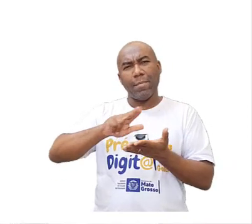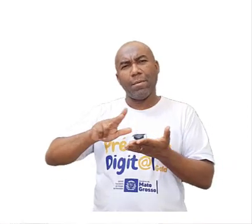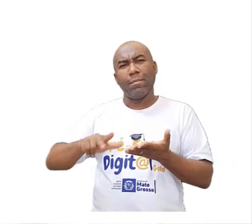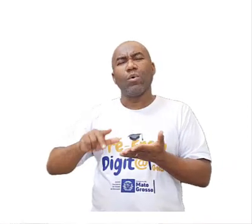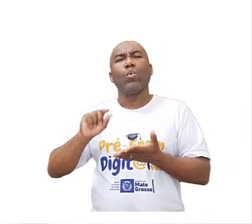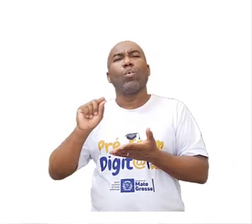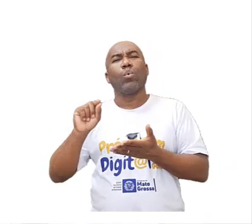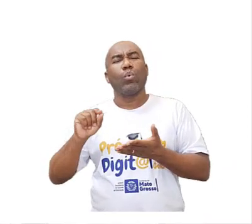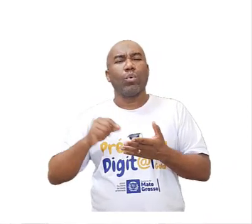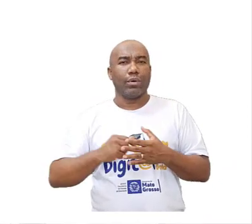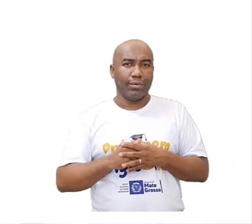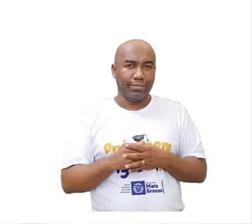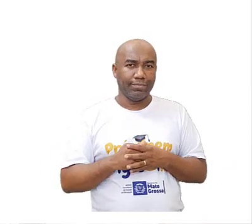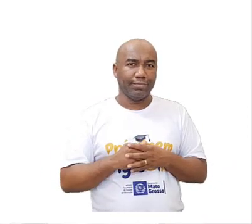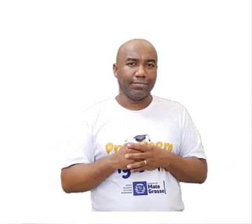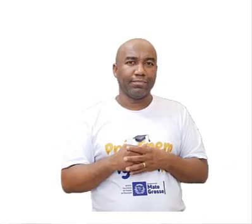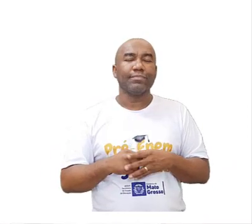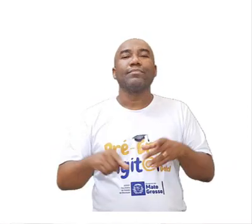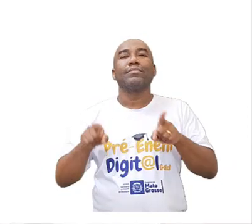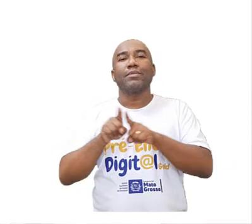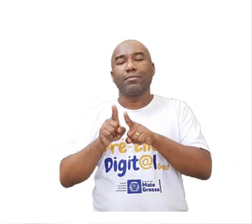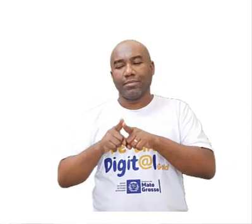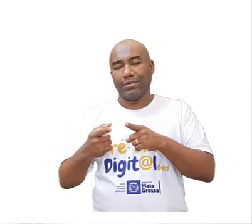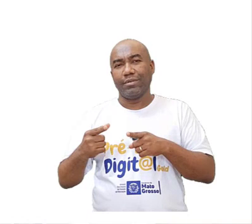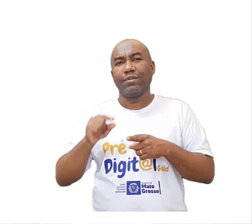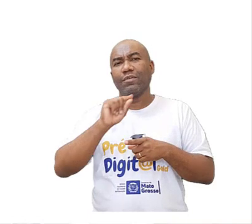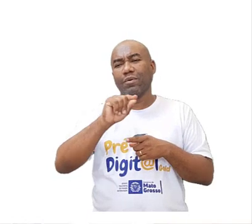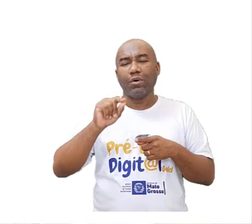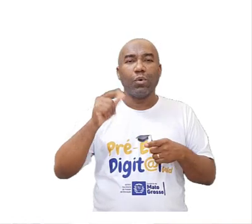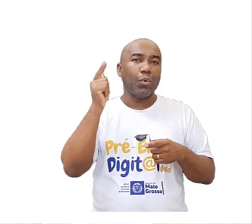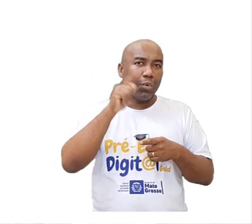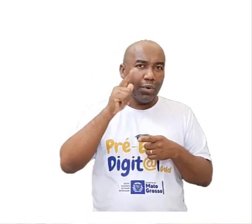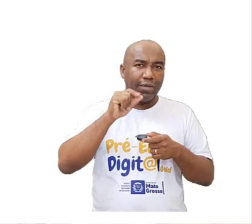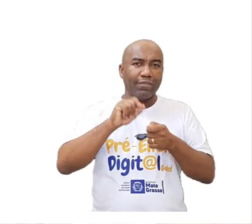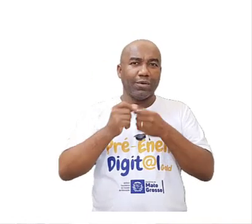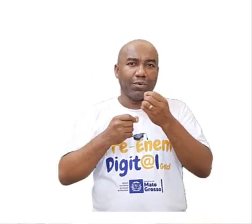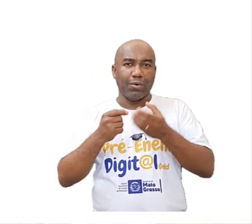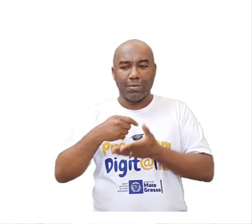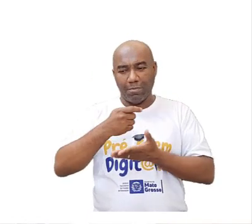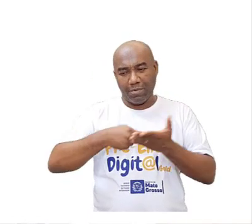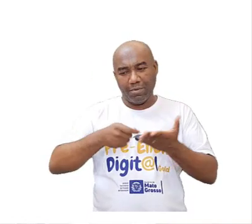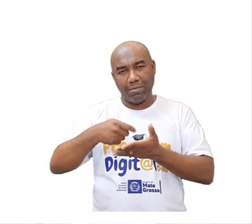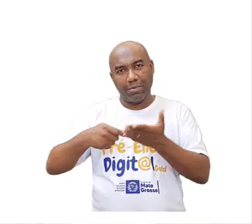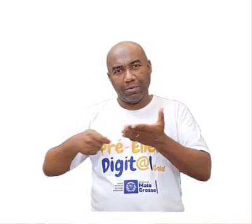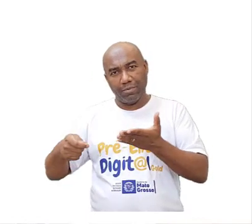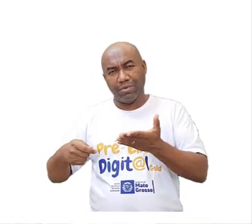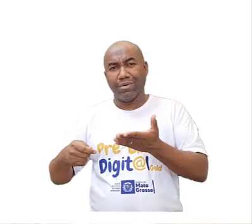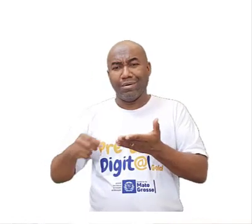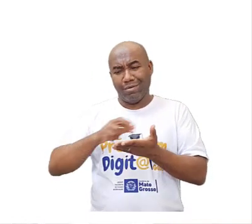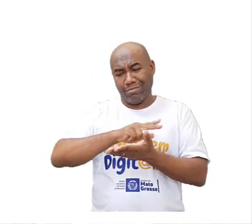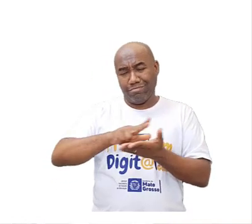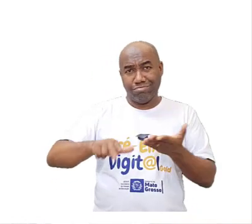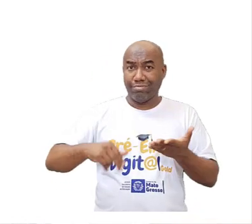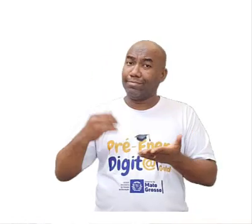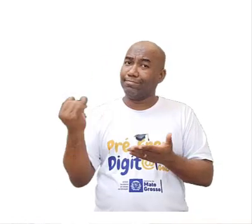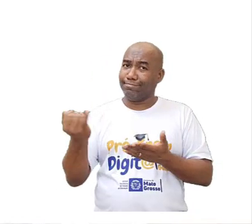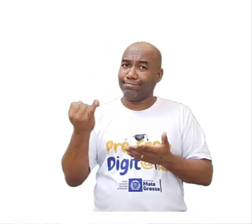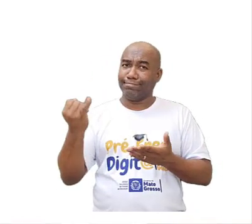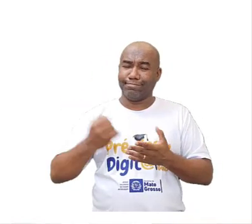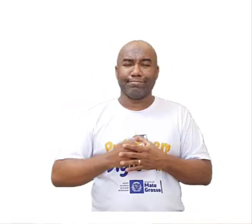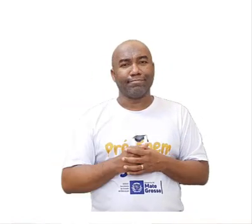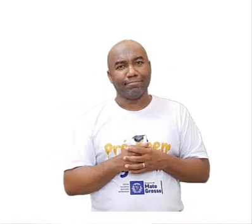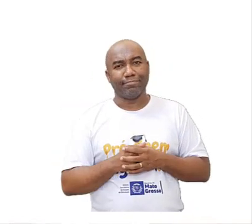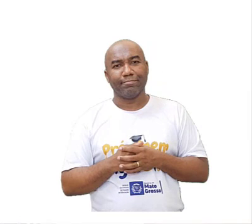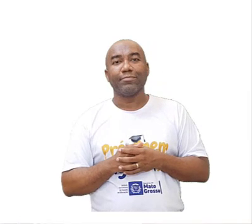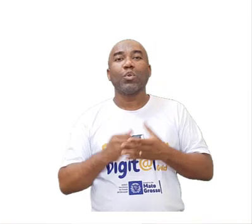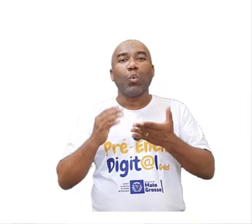acontecer? Isso é o que contempla os principais quatro. E, muito, muito